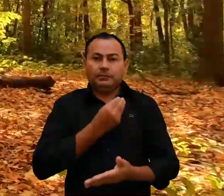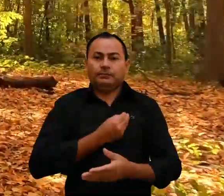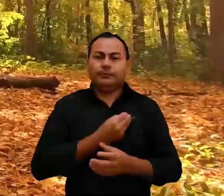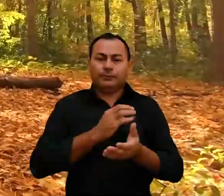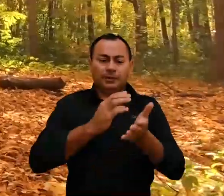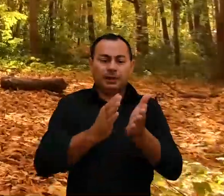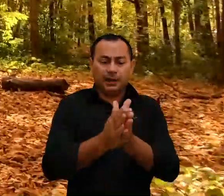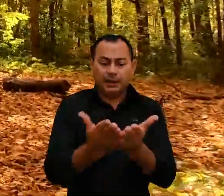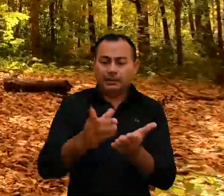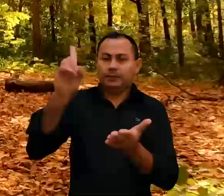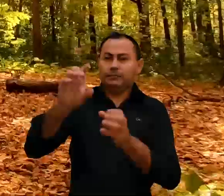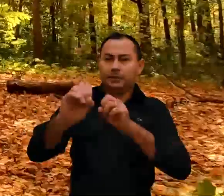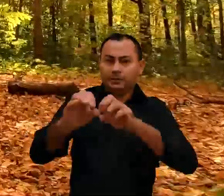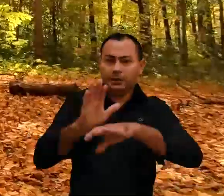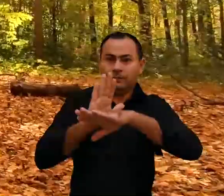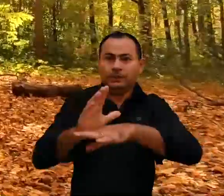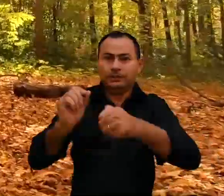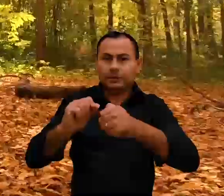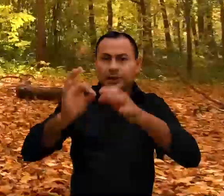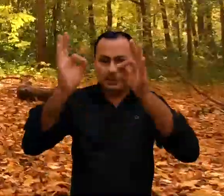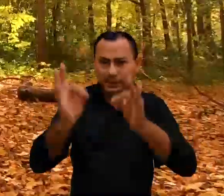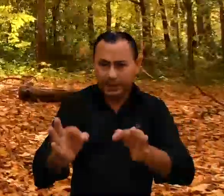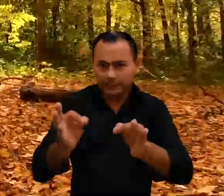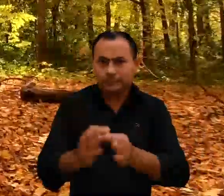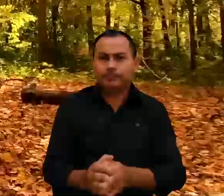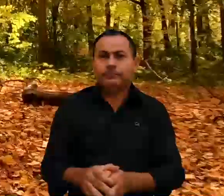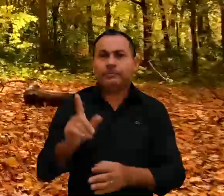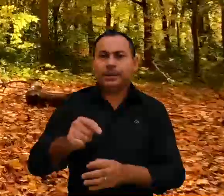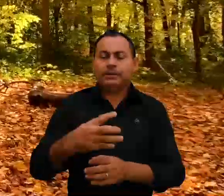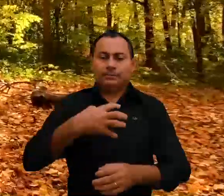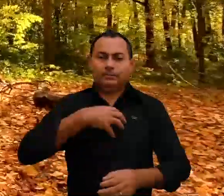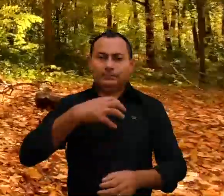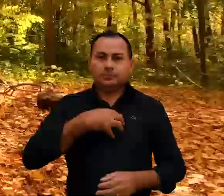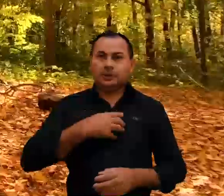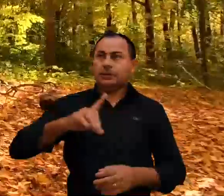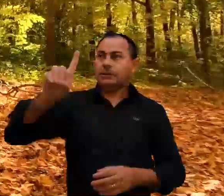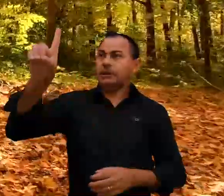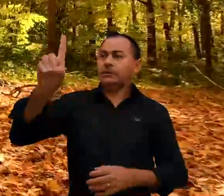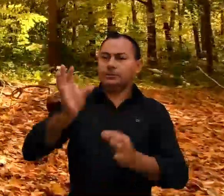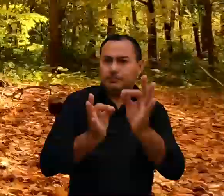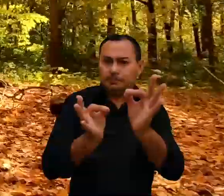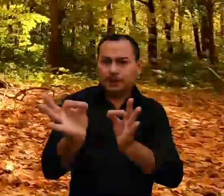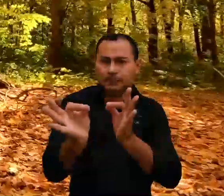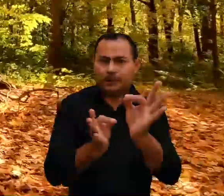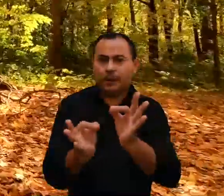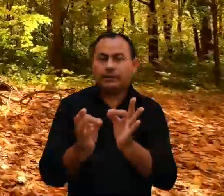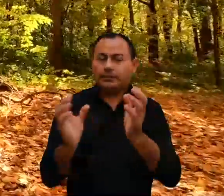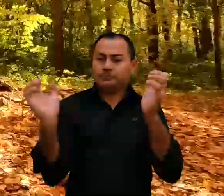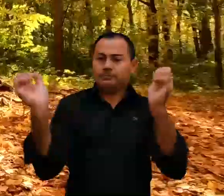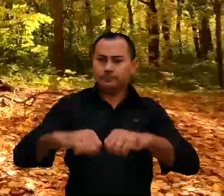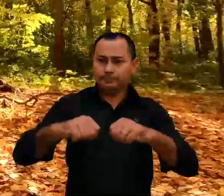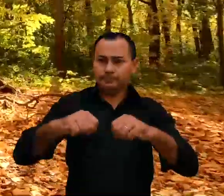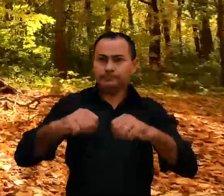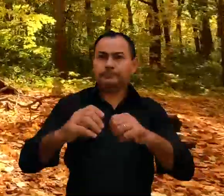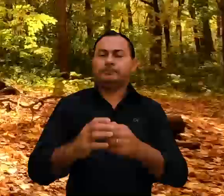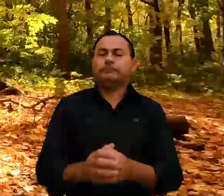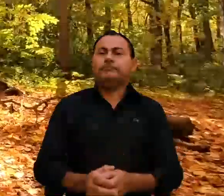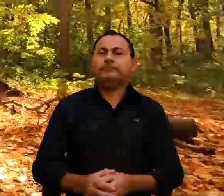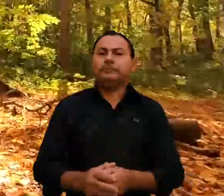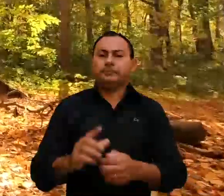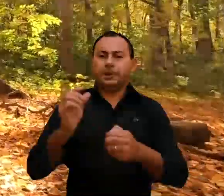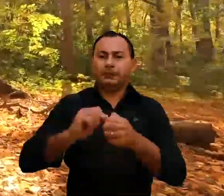as escrituras nos ajudam a fazer o que é certo esta é a forma Como Deus nos preparem nos